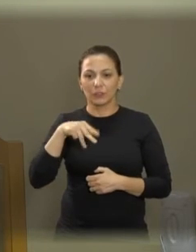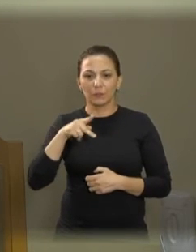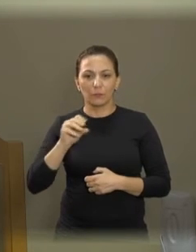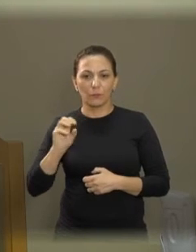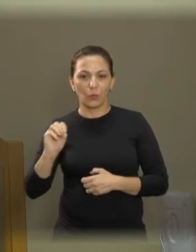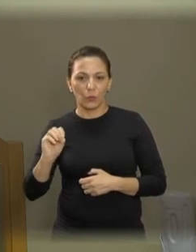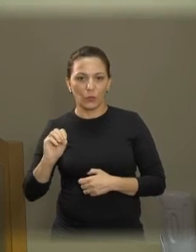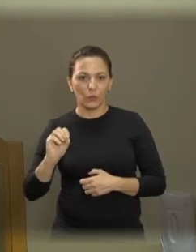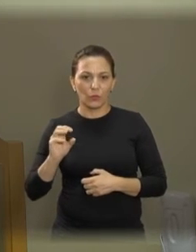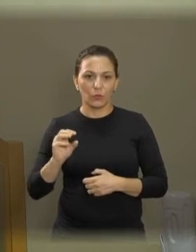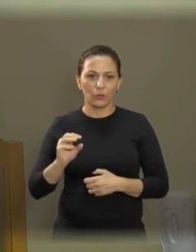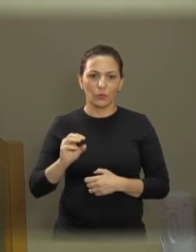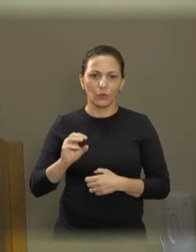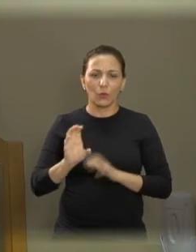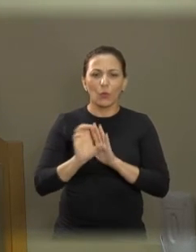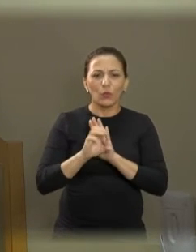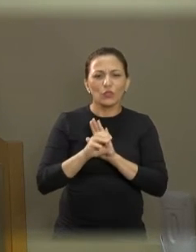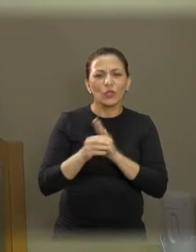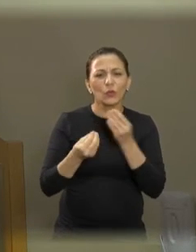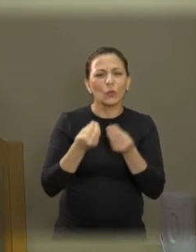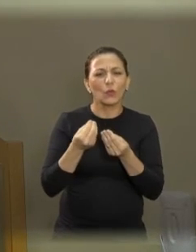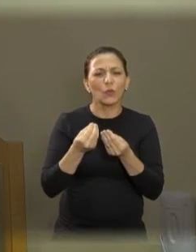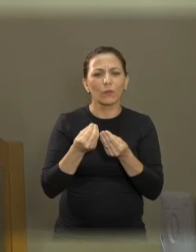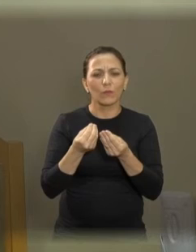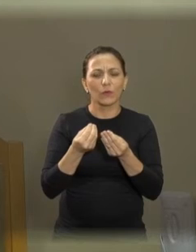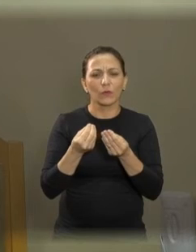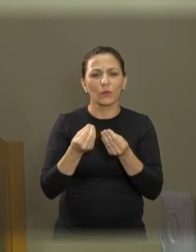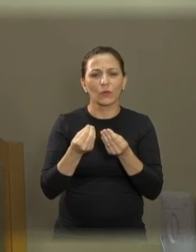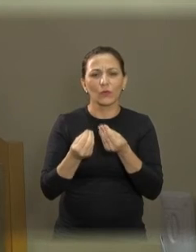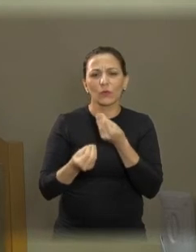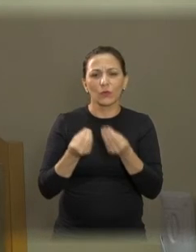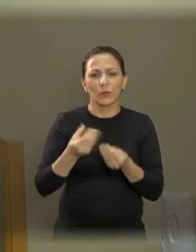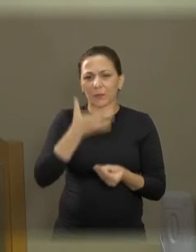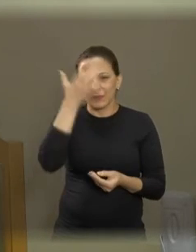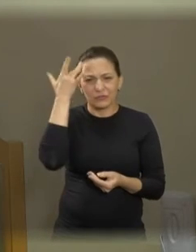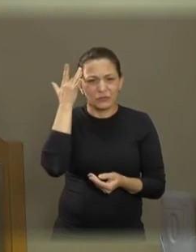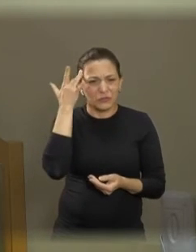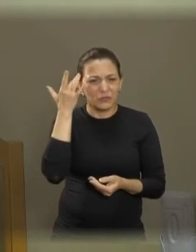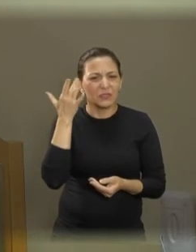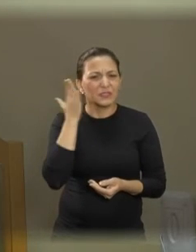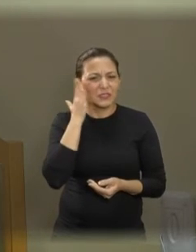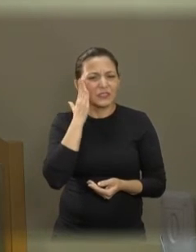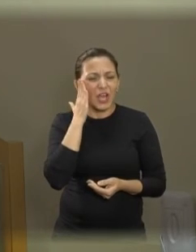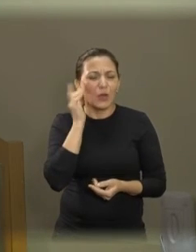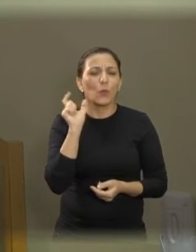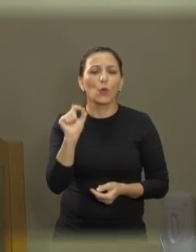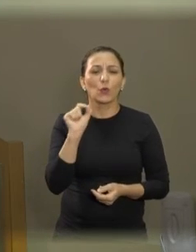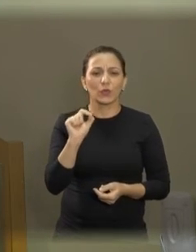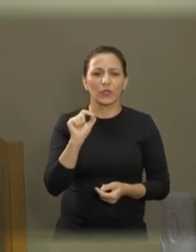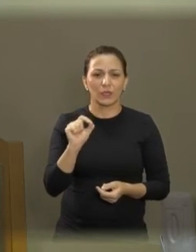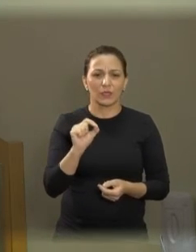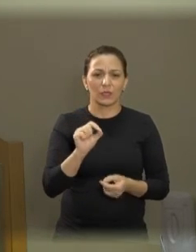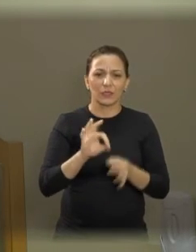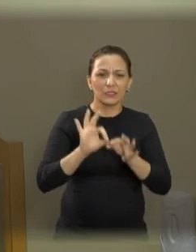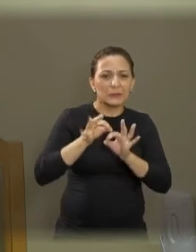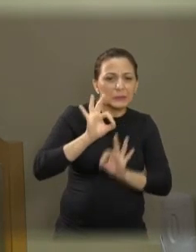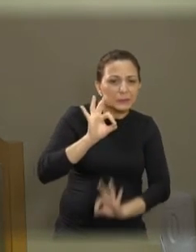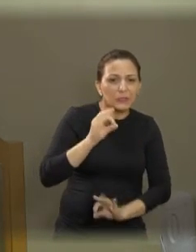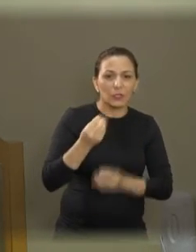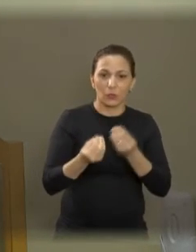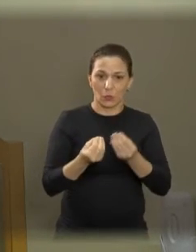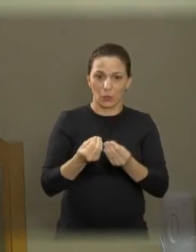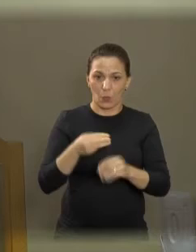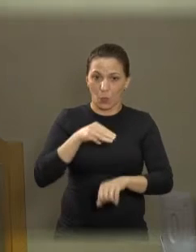Definição de shampoo? Loucura. Estou na faculdade, definir. Qualquer um que está aqui define shampoo. Então, eu saio